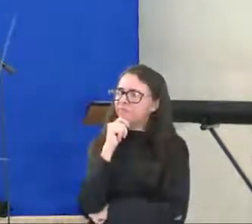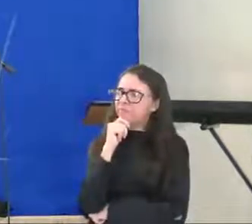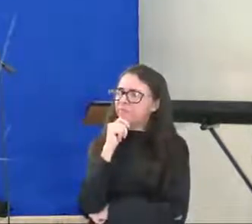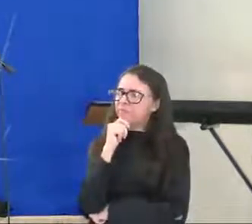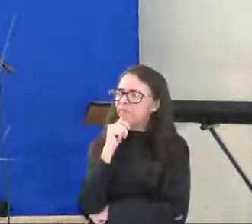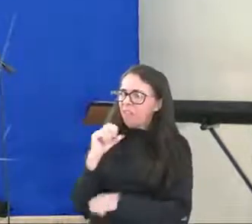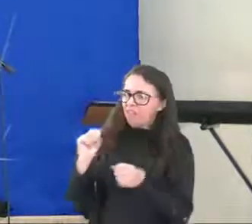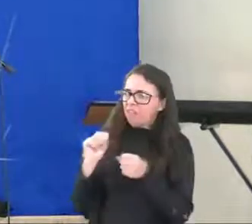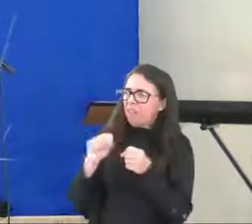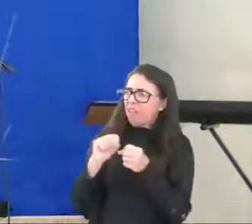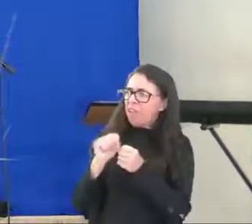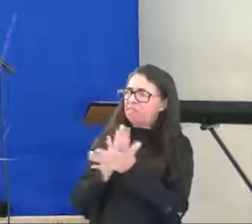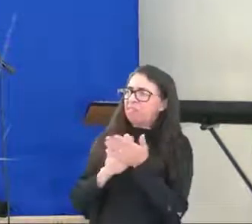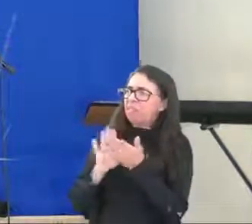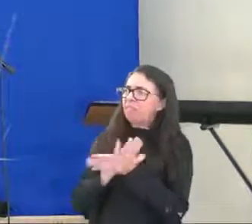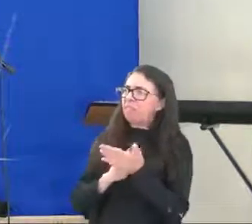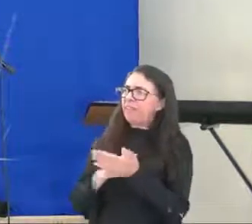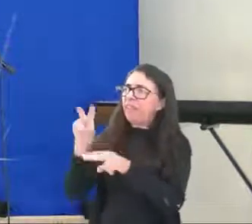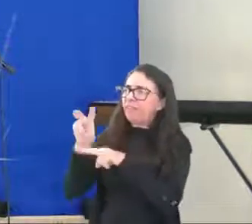Também